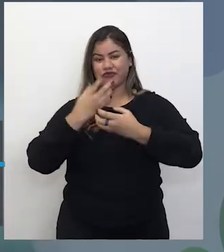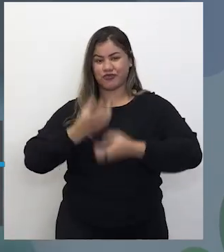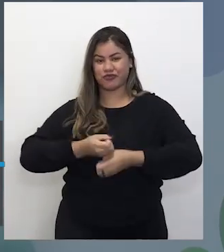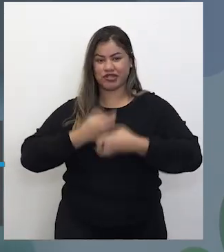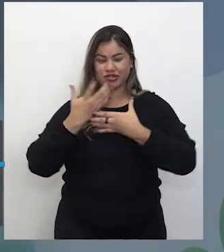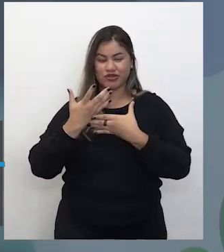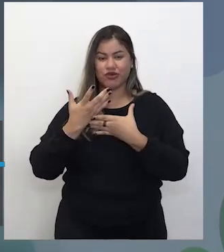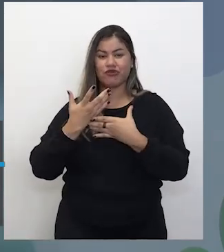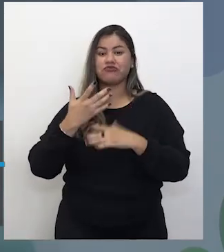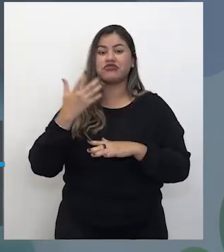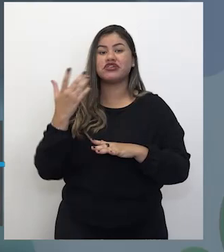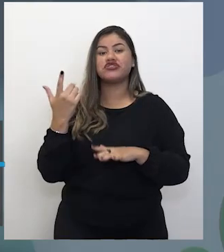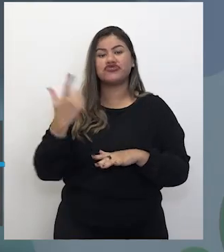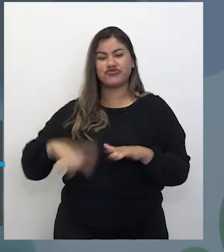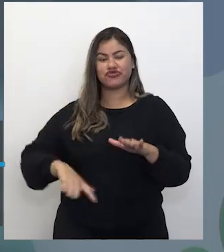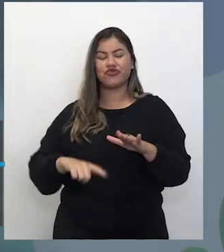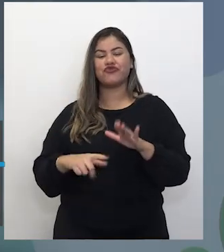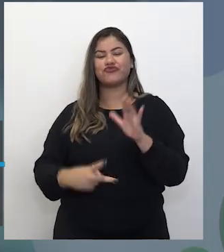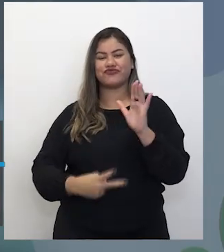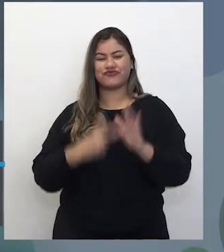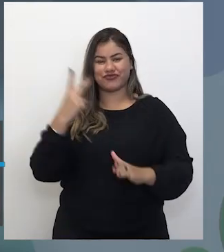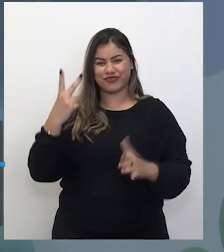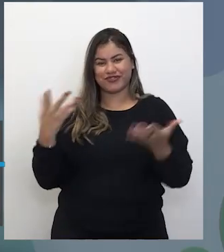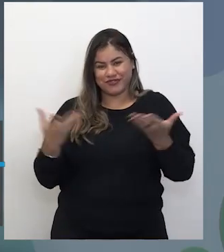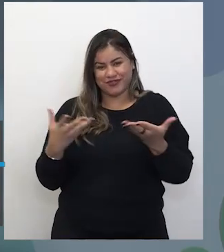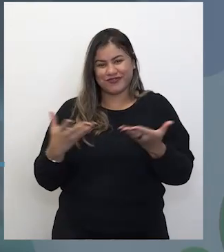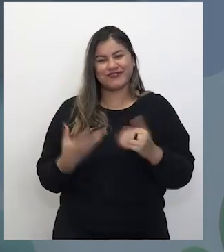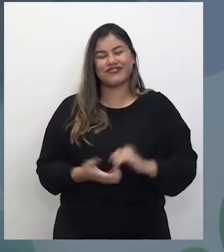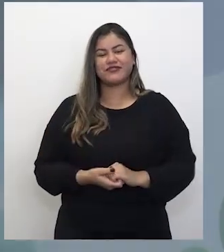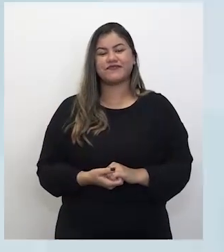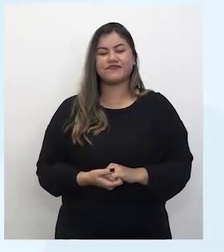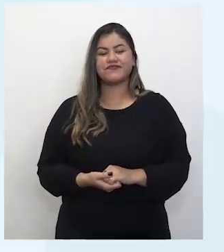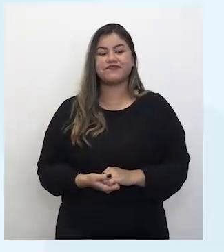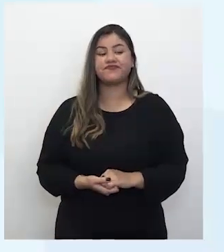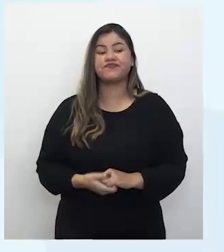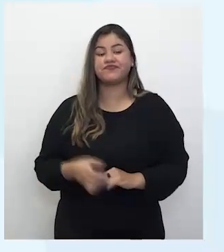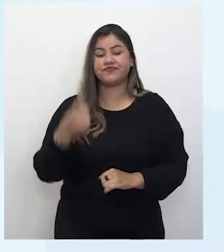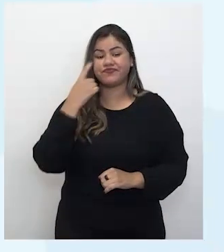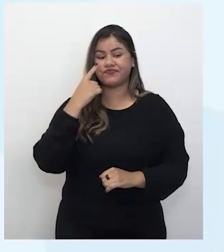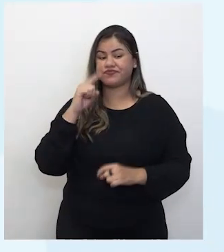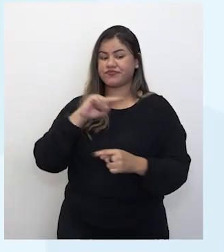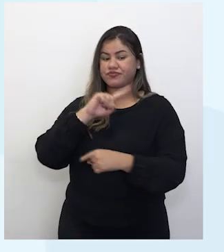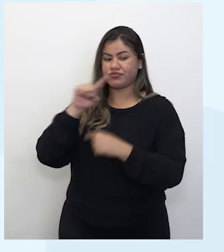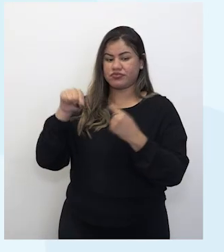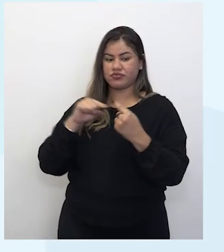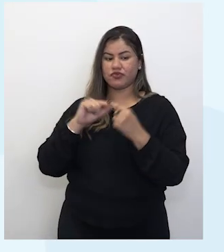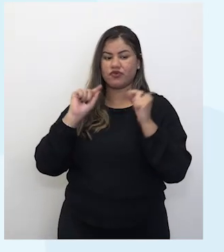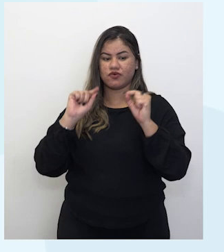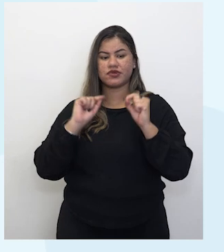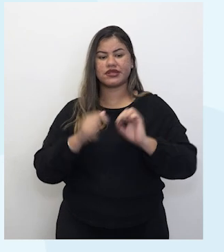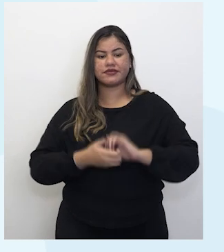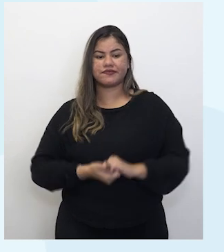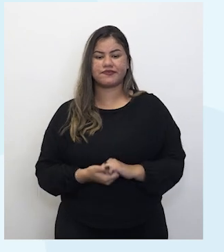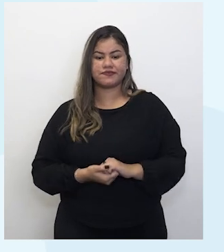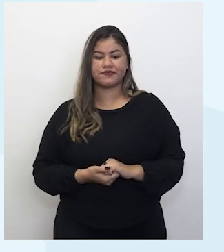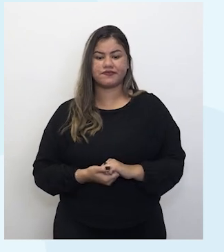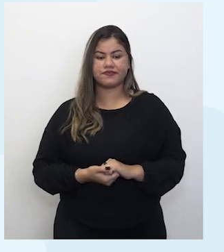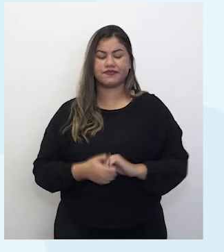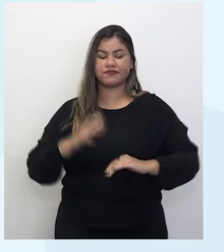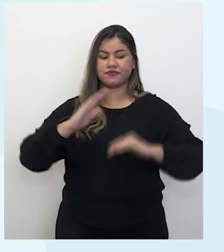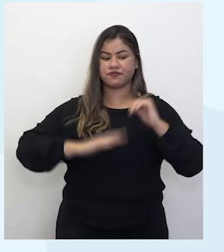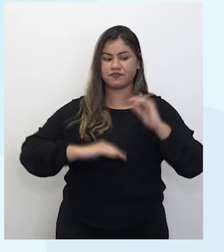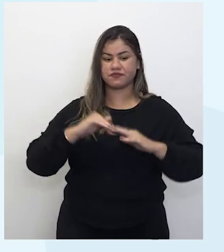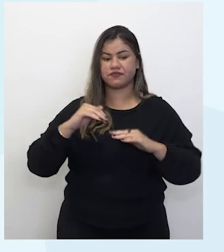e fazendo a parte 2. Então, observem aí qual é o objetivo da nossa aula e as competências